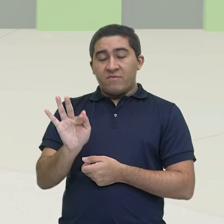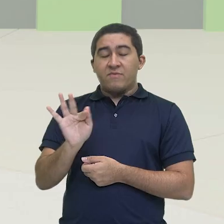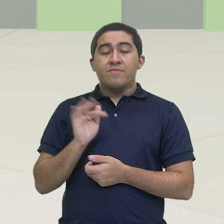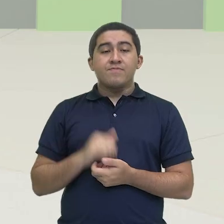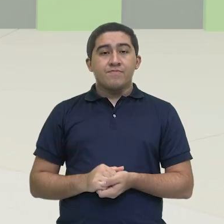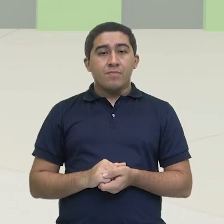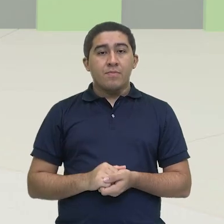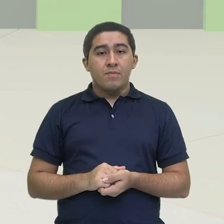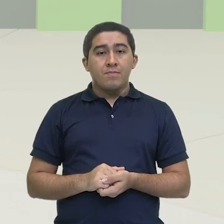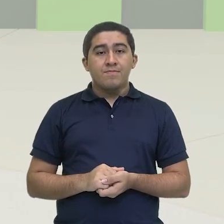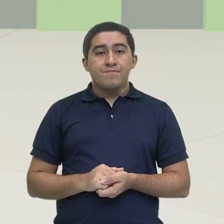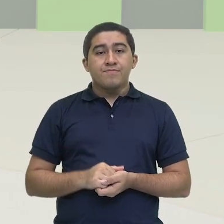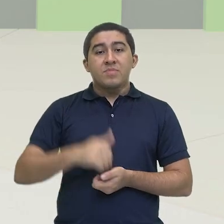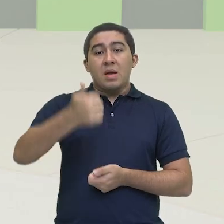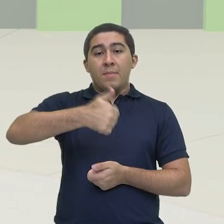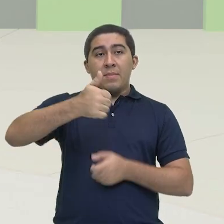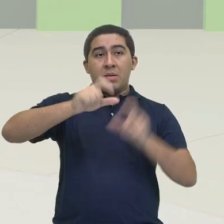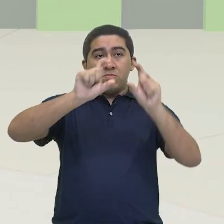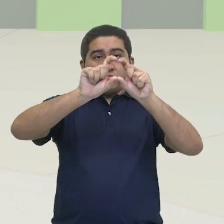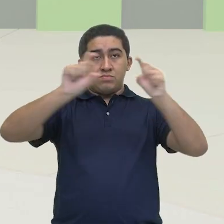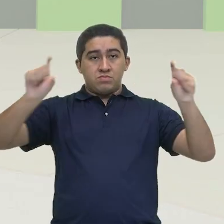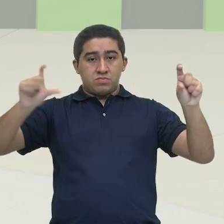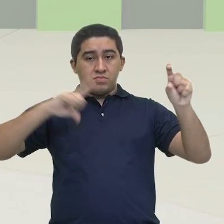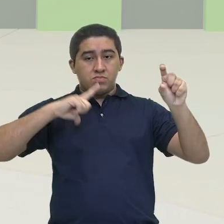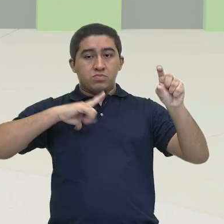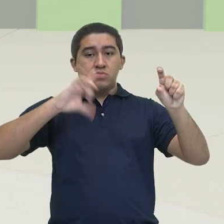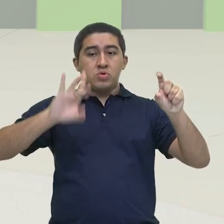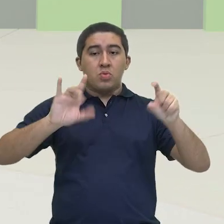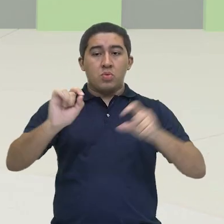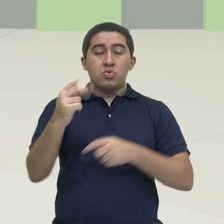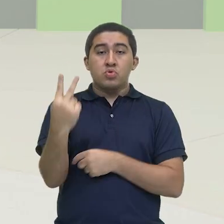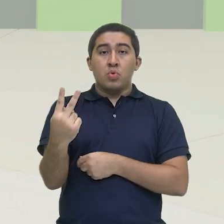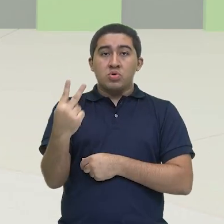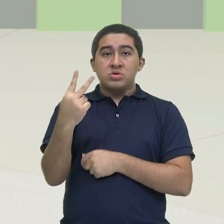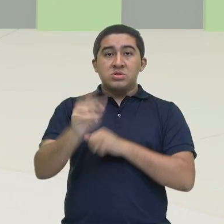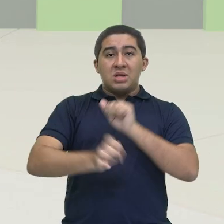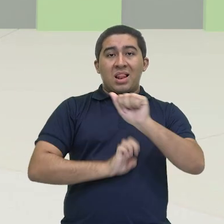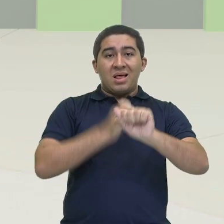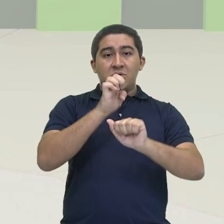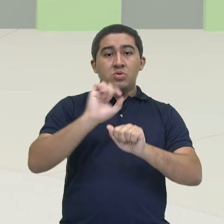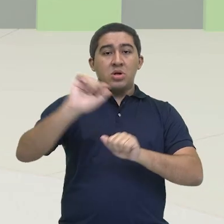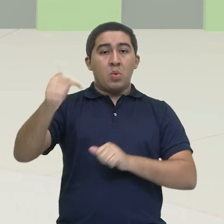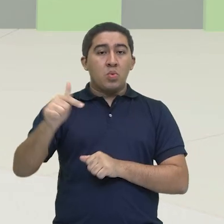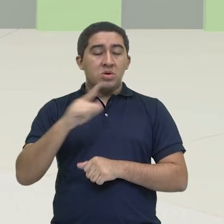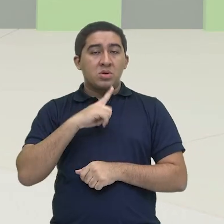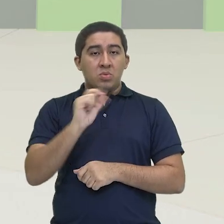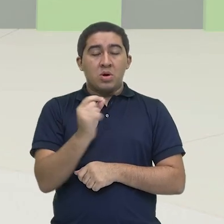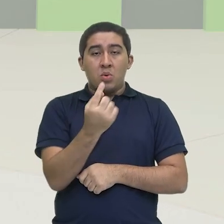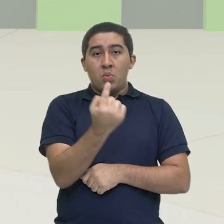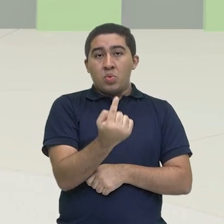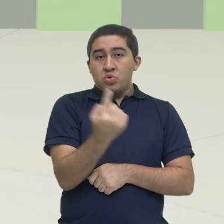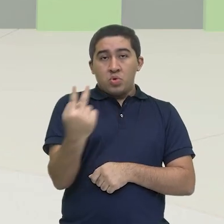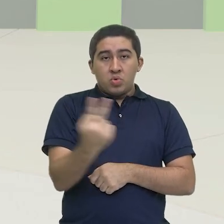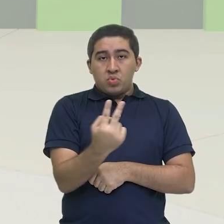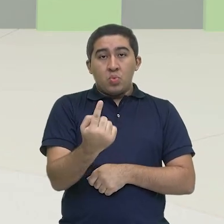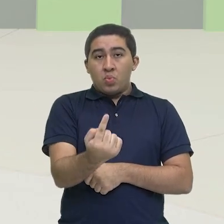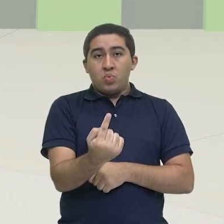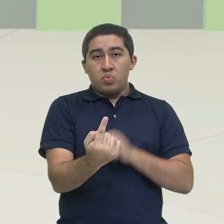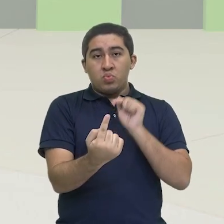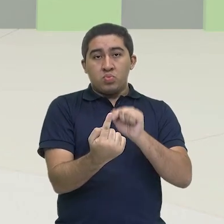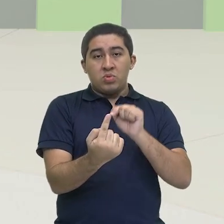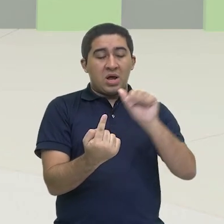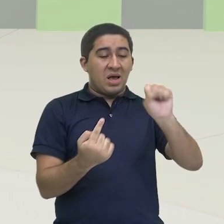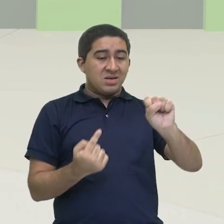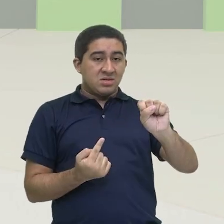E aí, como na primeira camada só tem 2 elétrons, então tem apenas um quartinho. Né? Para que ter